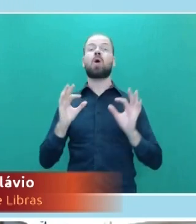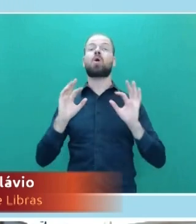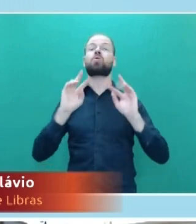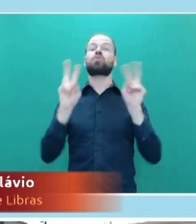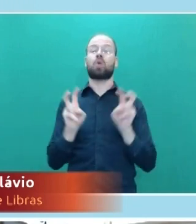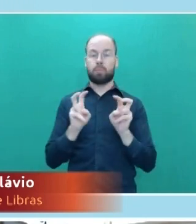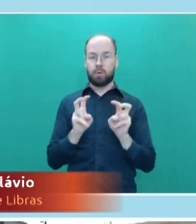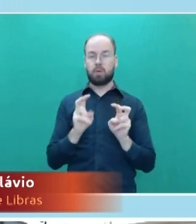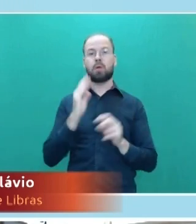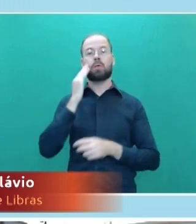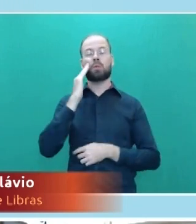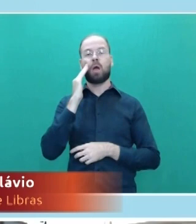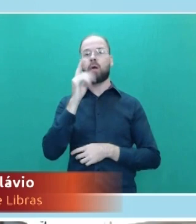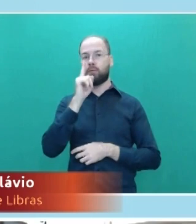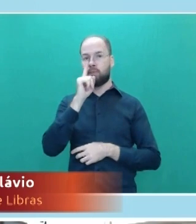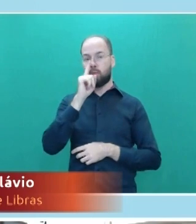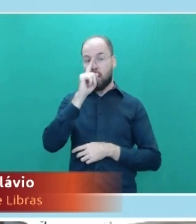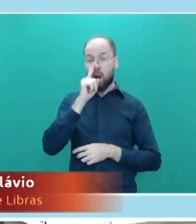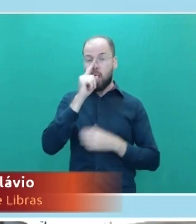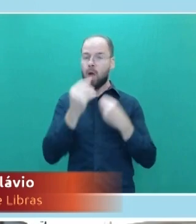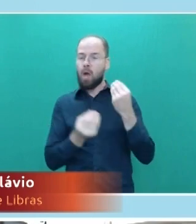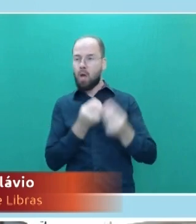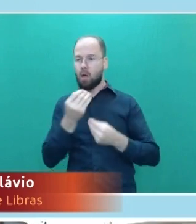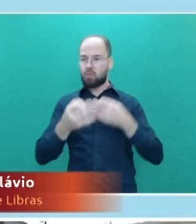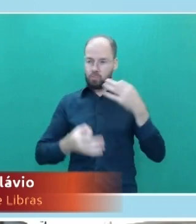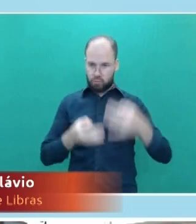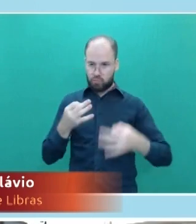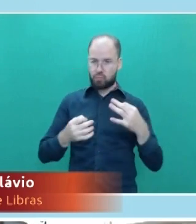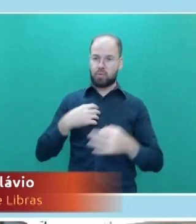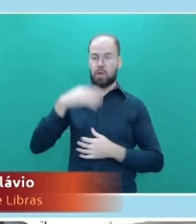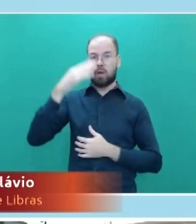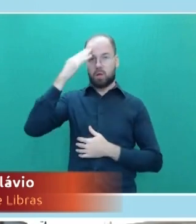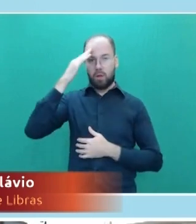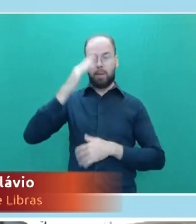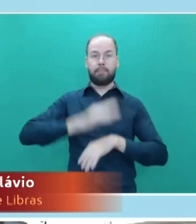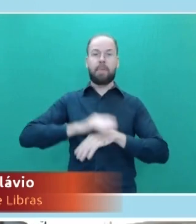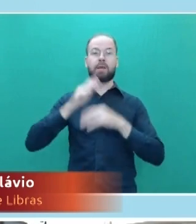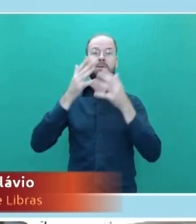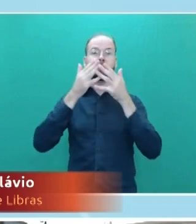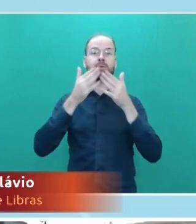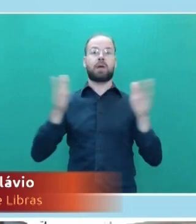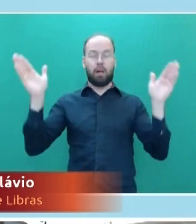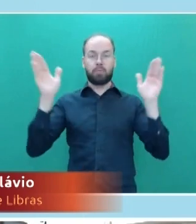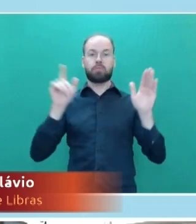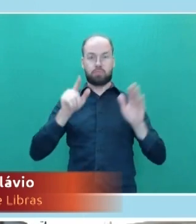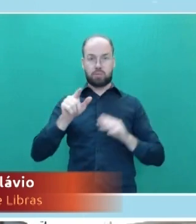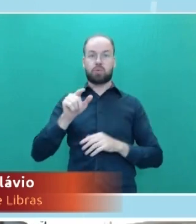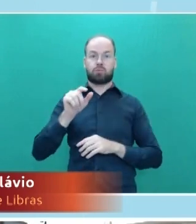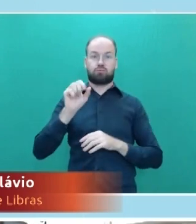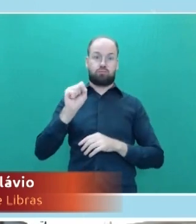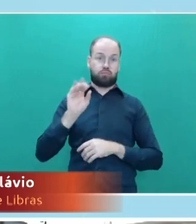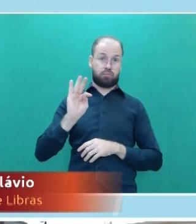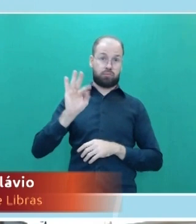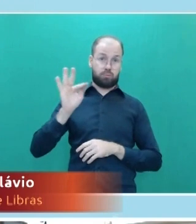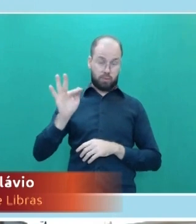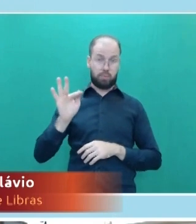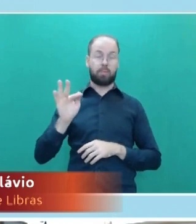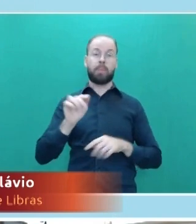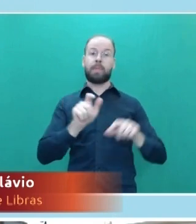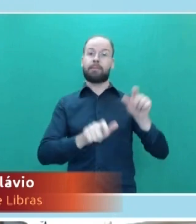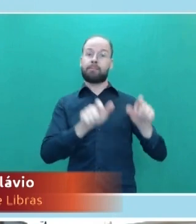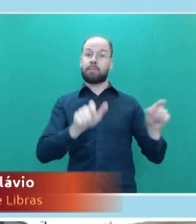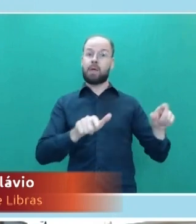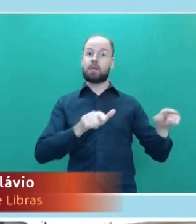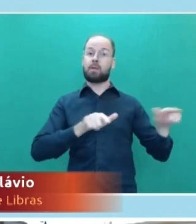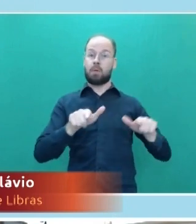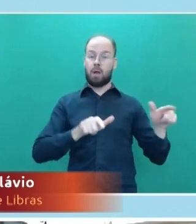justiça, né? E eu acredito que agora, com esse entendimento mais amplo que o Supremo deu, os trabalhadores possam perder o medo. Porque a